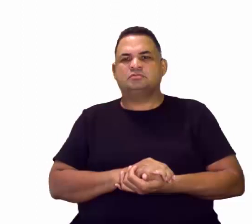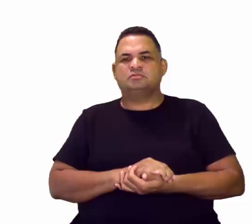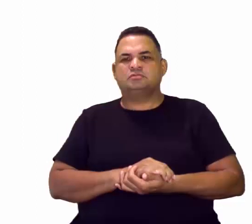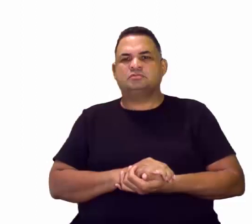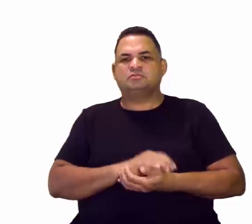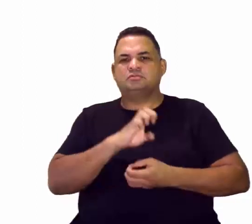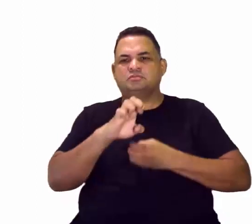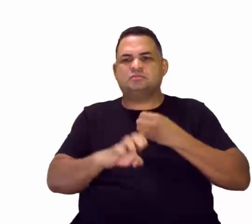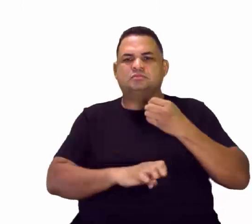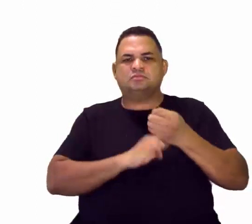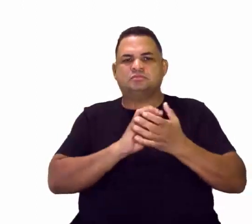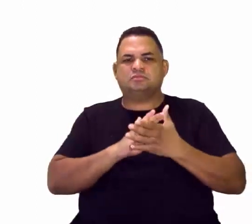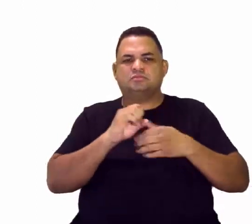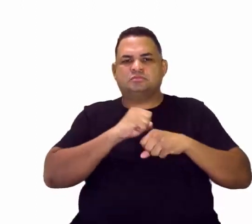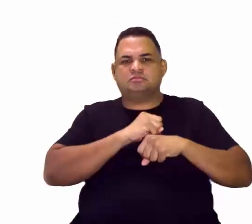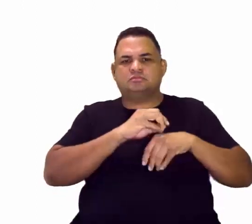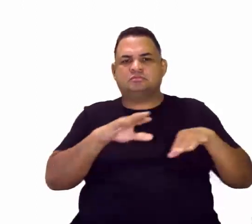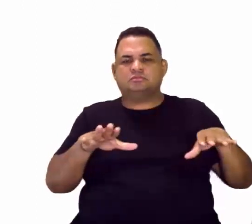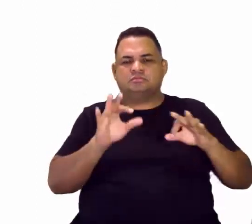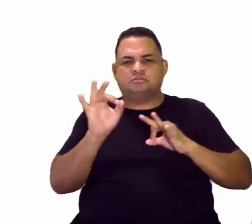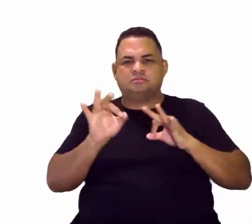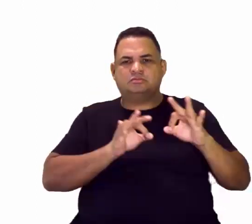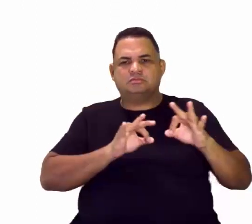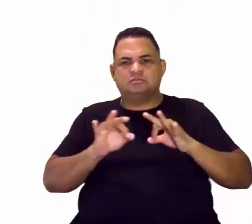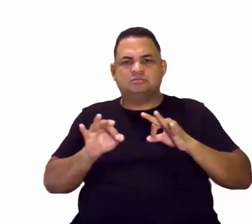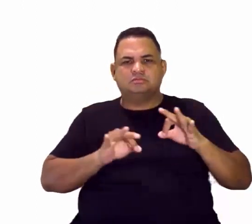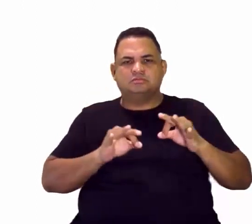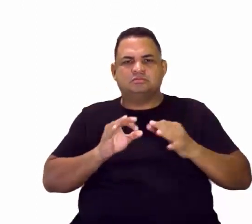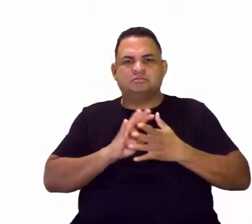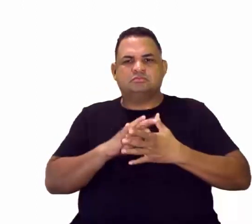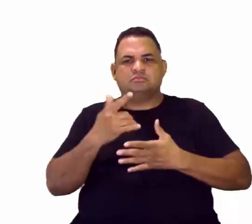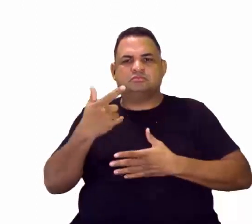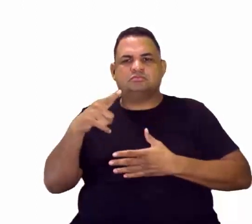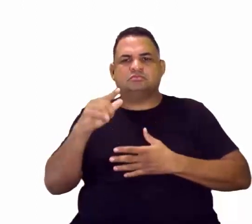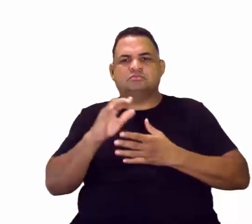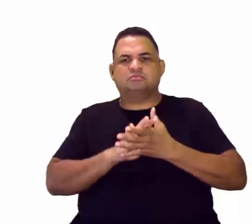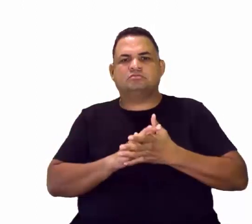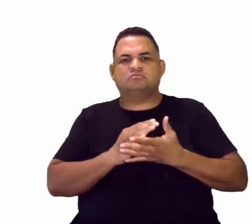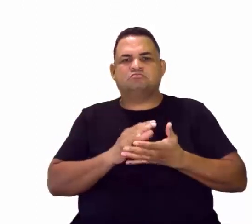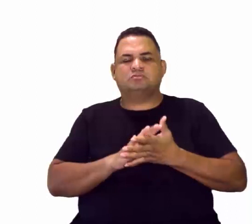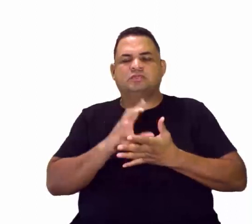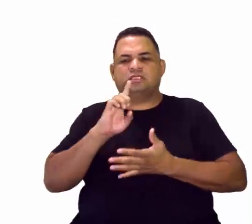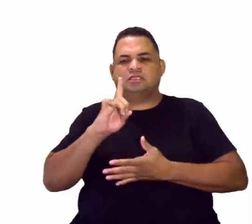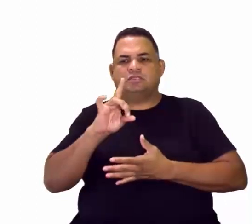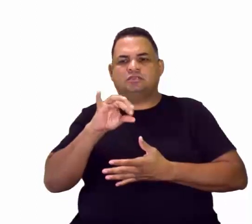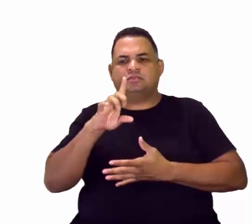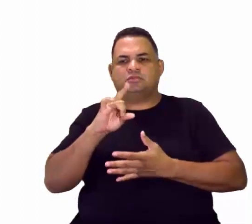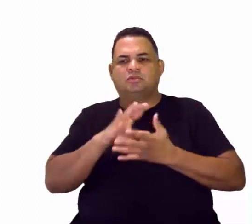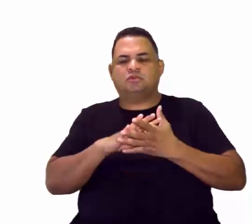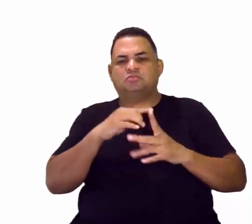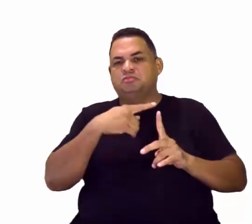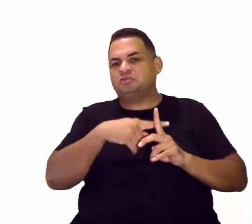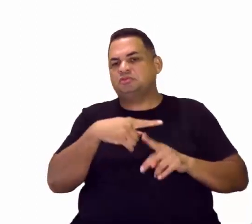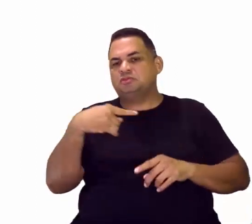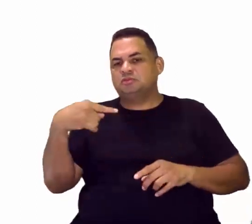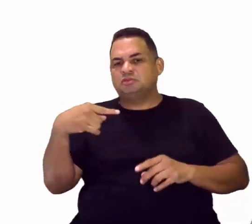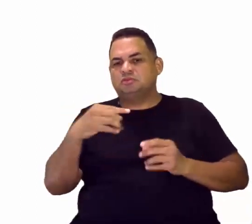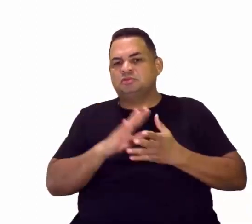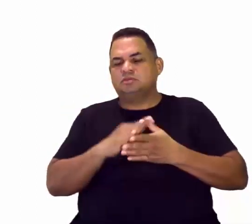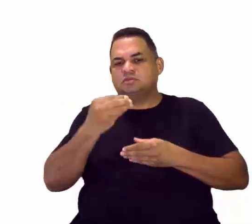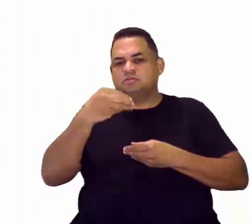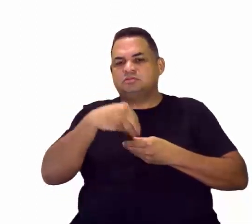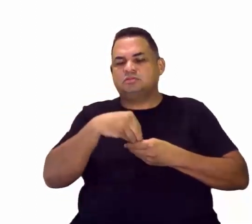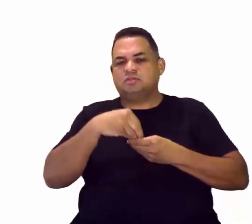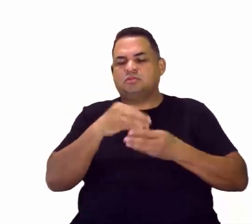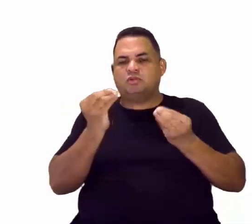os elétrons estão distribuídos uniformemente, não havendo um dipolo elétrico na molécula.